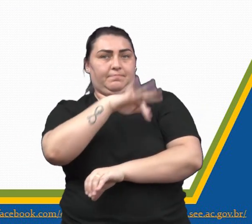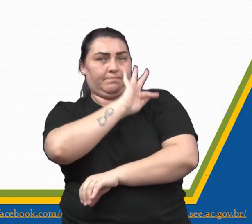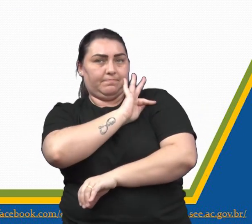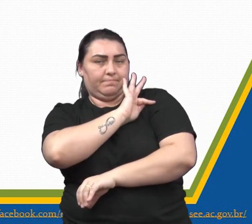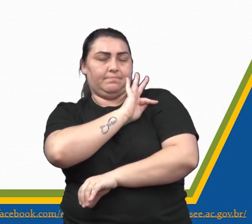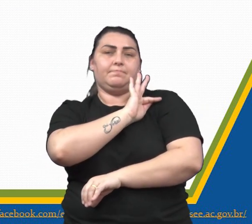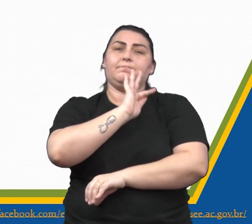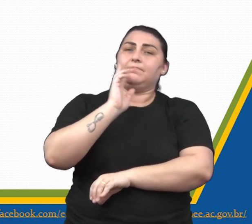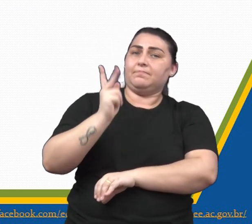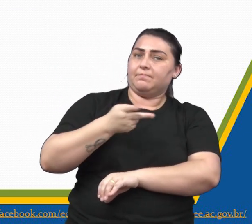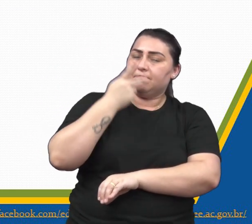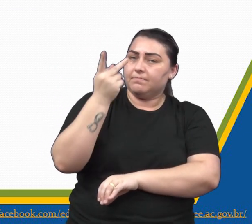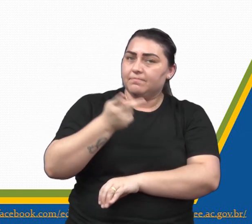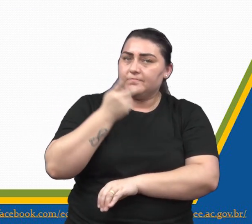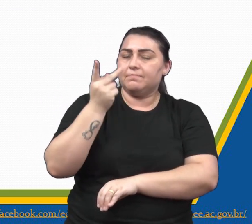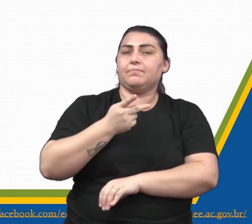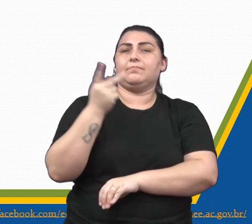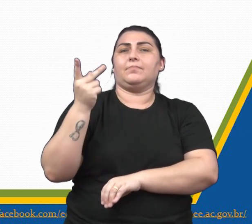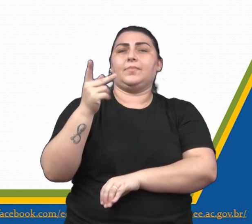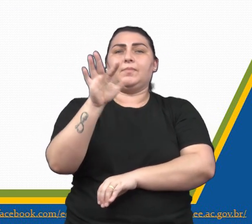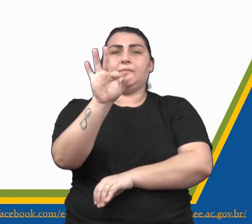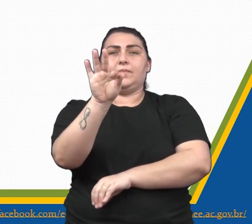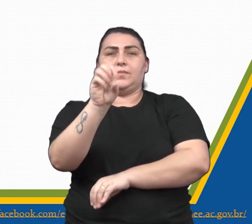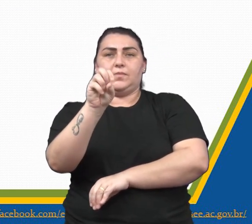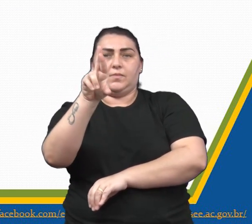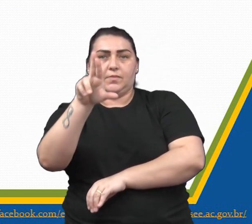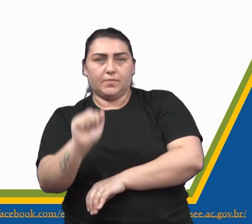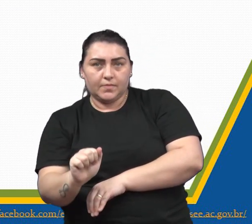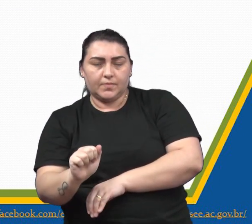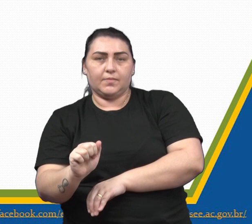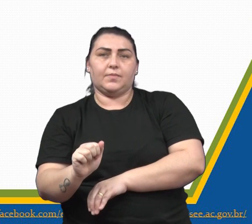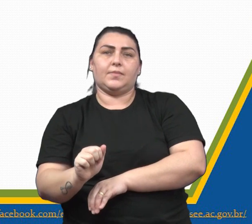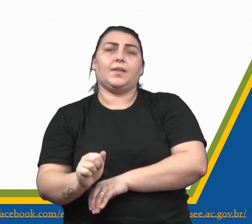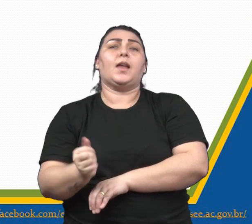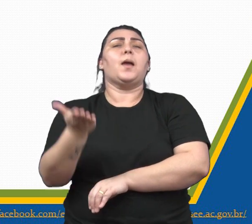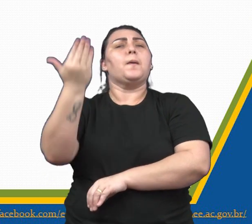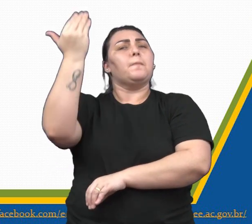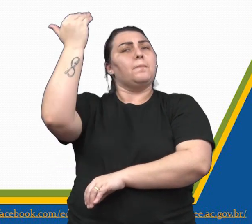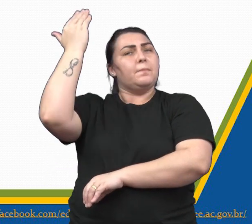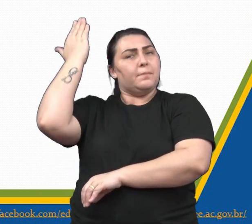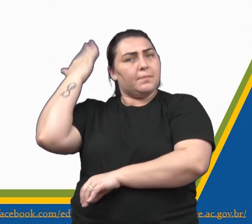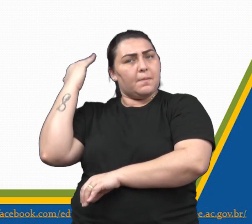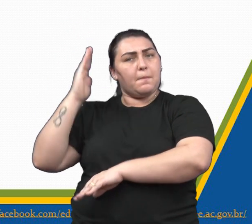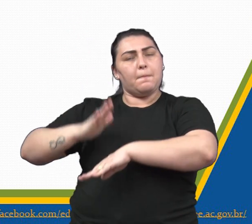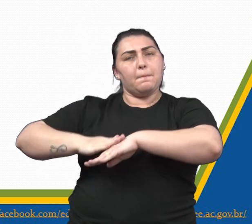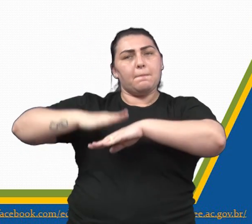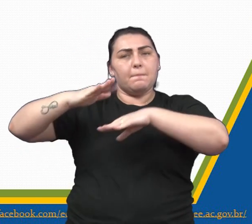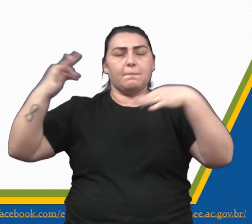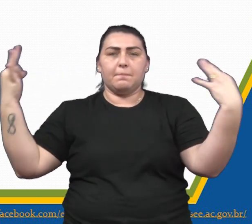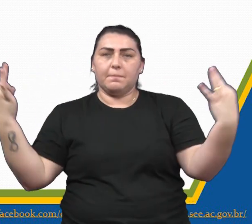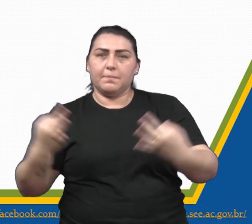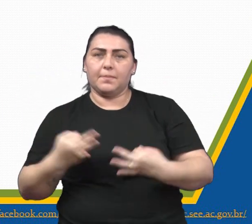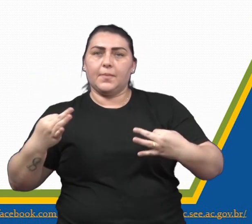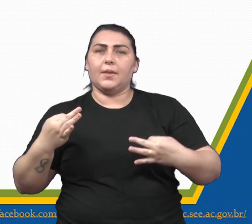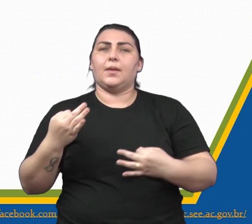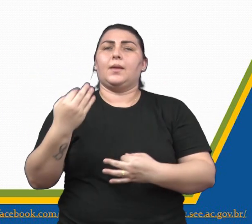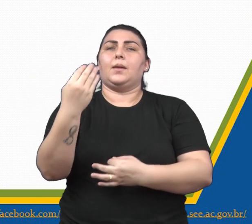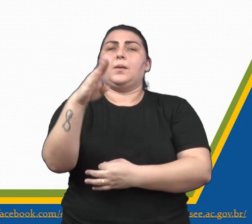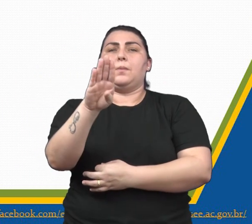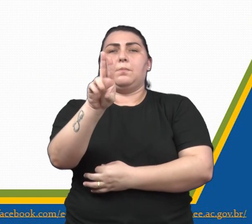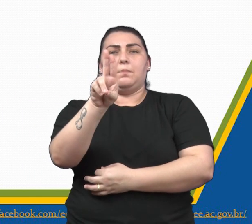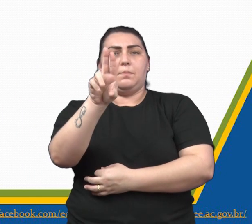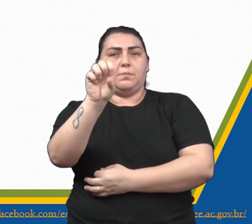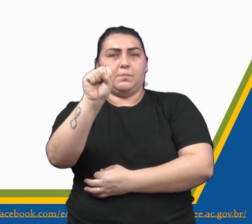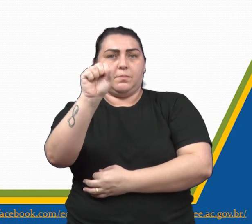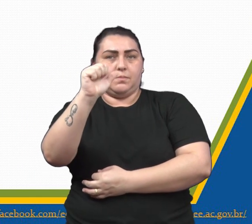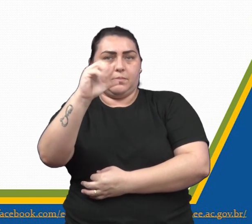Dizemos que essa forma verbal fora está no pretérito mais que perfeito. Buscara,